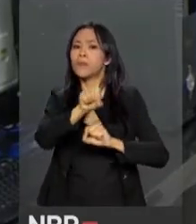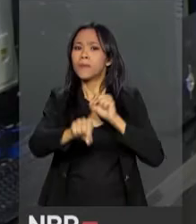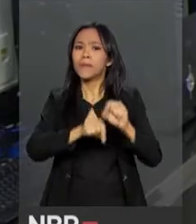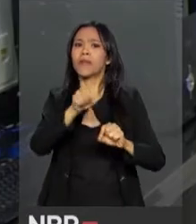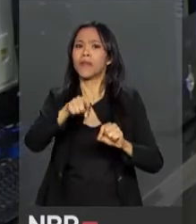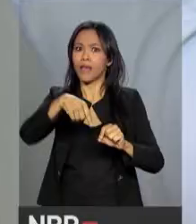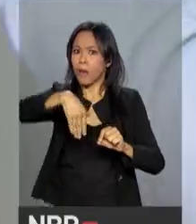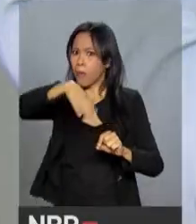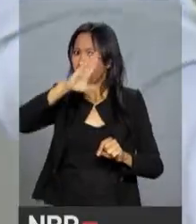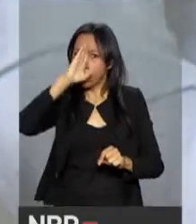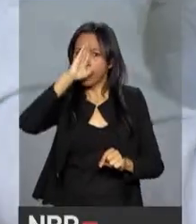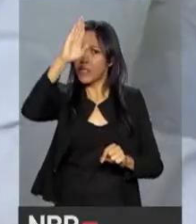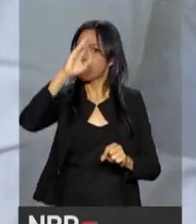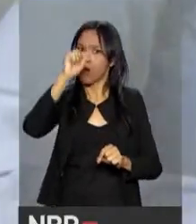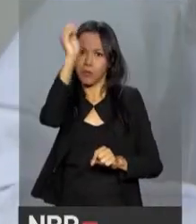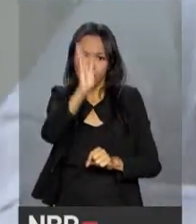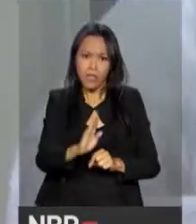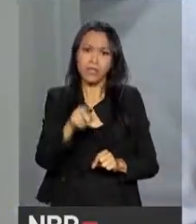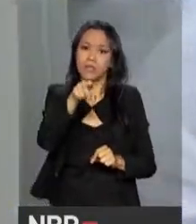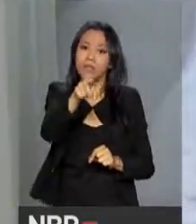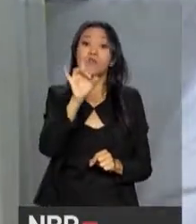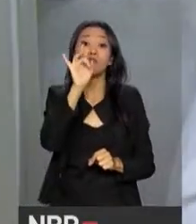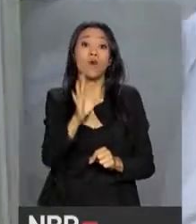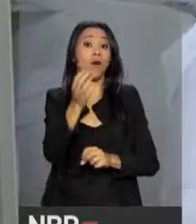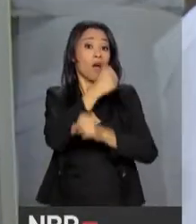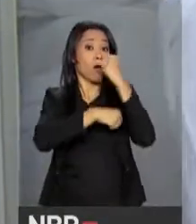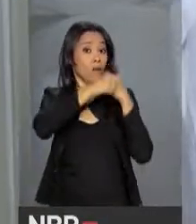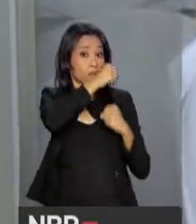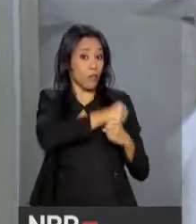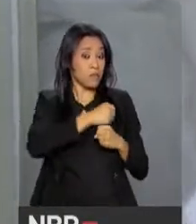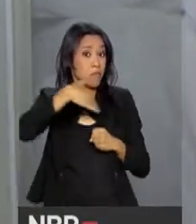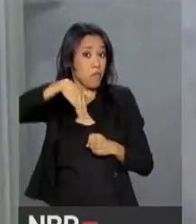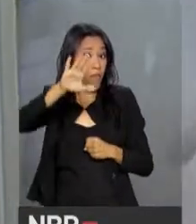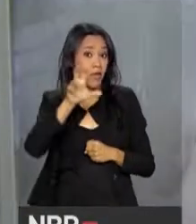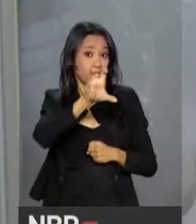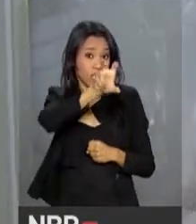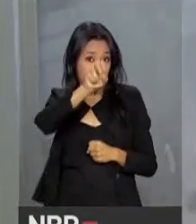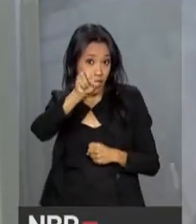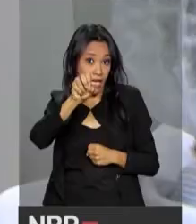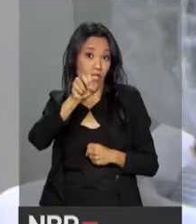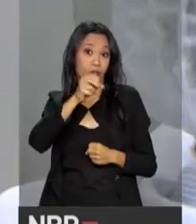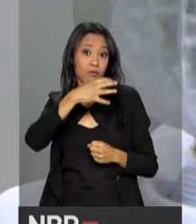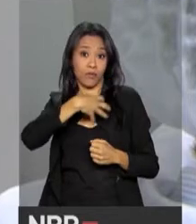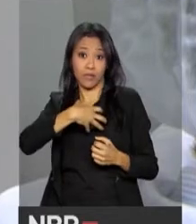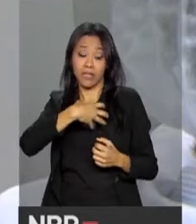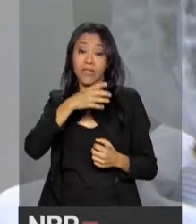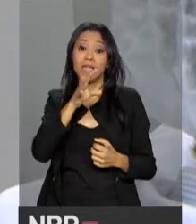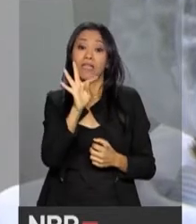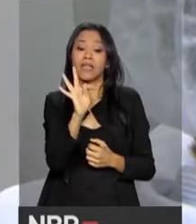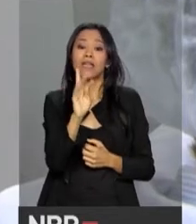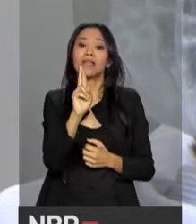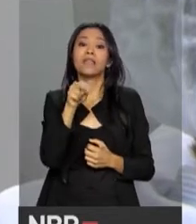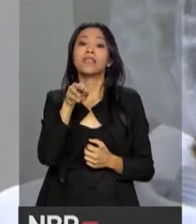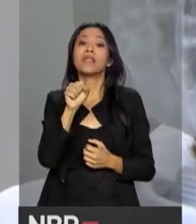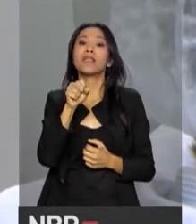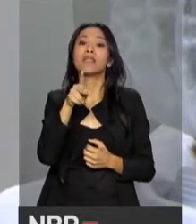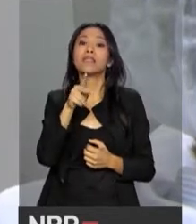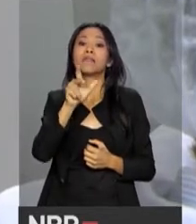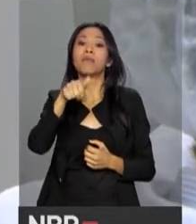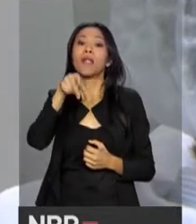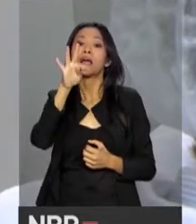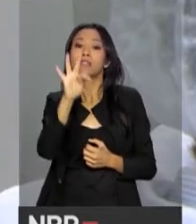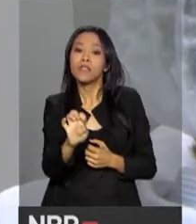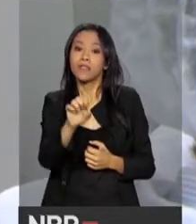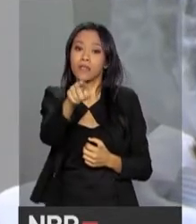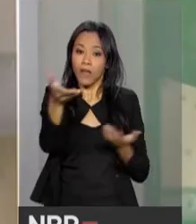lesões ortopédicas e que realizou só no ano passado mais de 500 transplantes resultado de doações o banco de